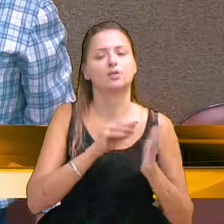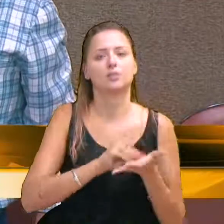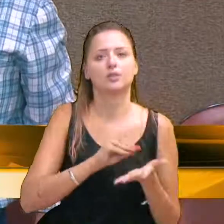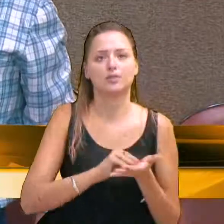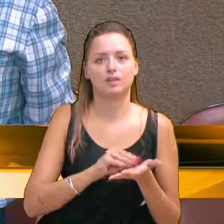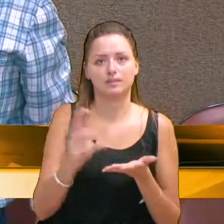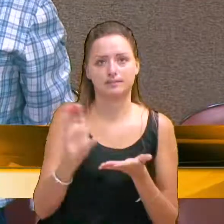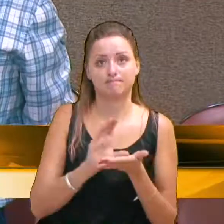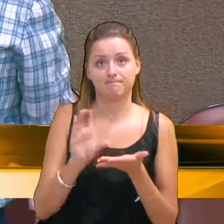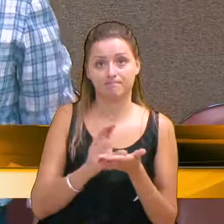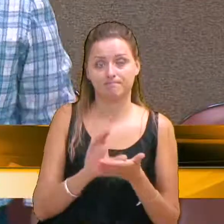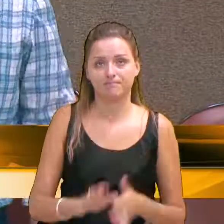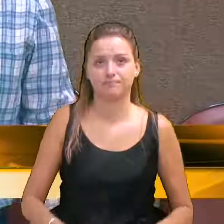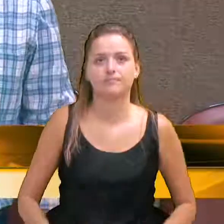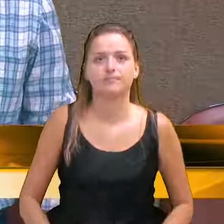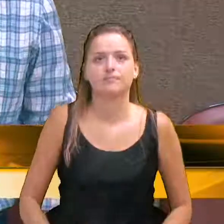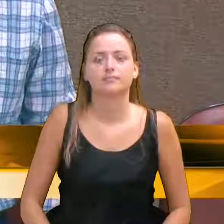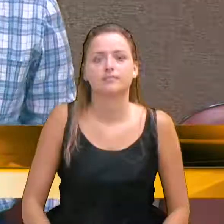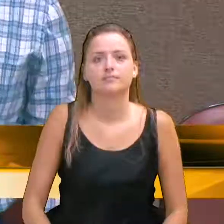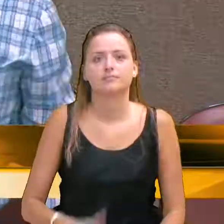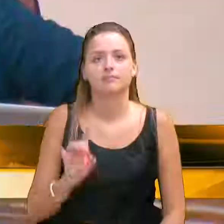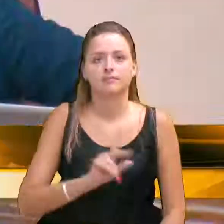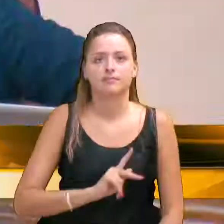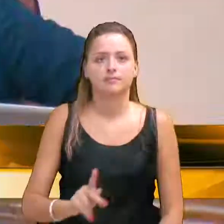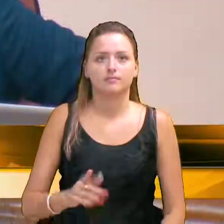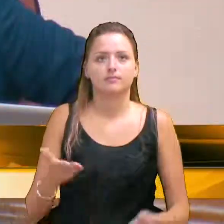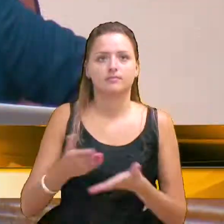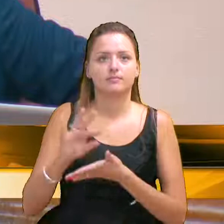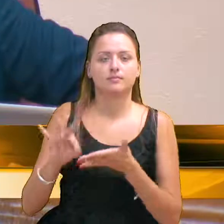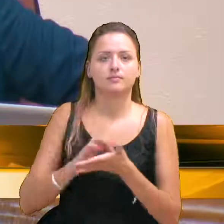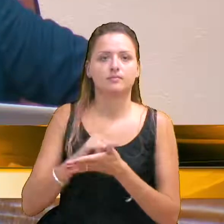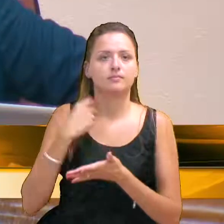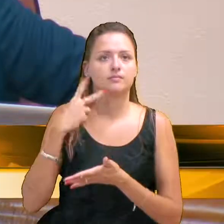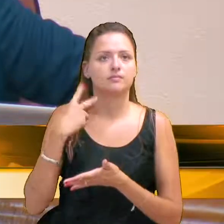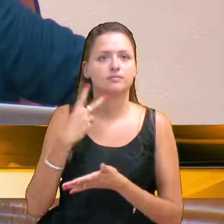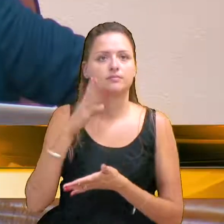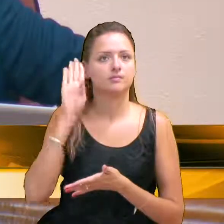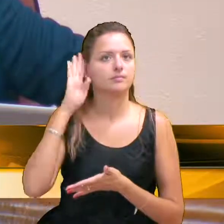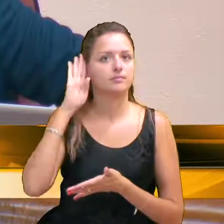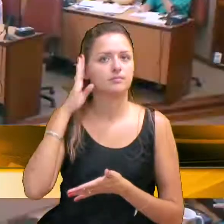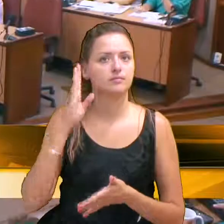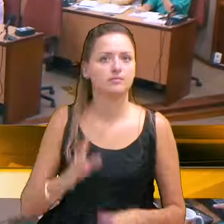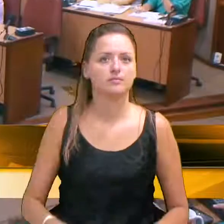projetos. Então, é isso, senhor presidente. Obrigado, senhor vereador. O seu Tomé.